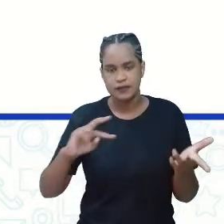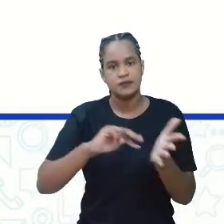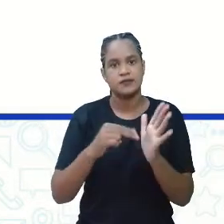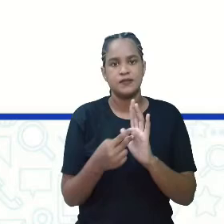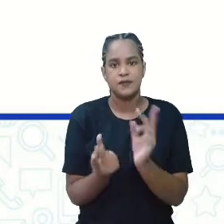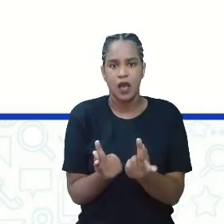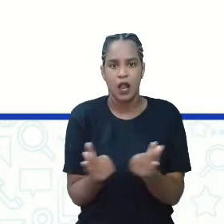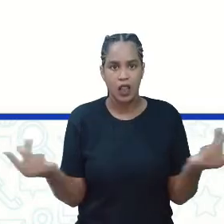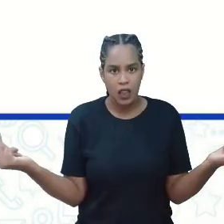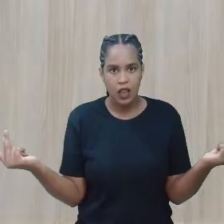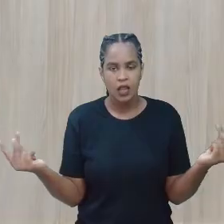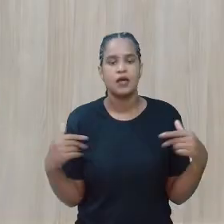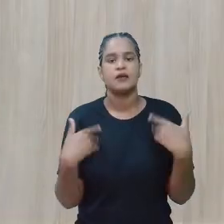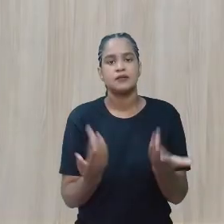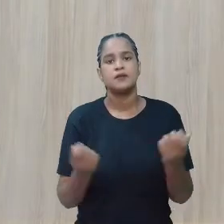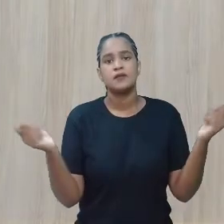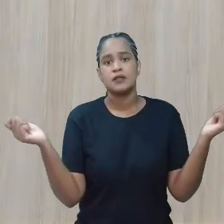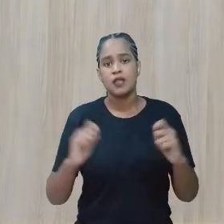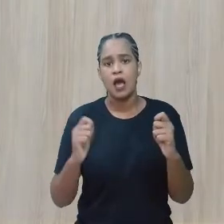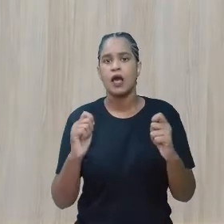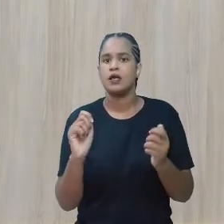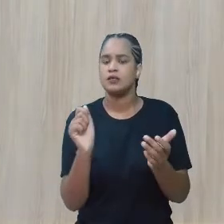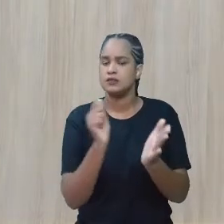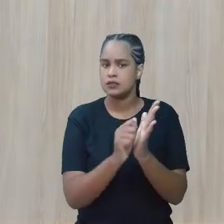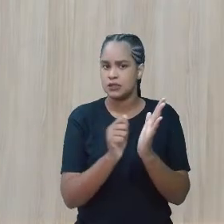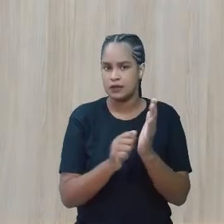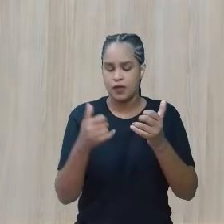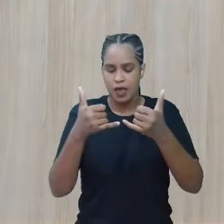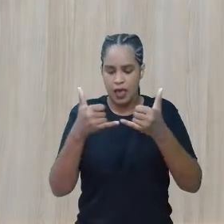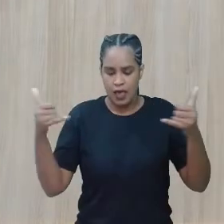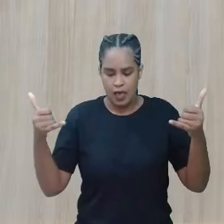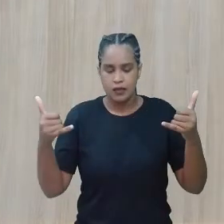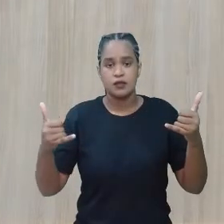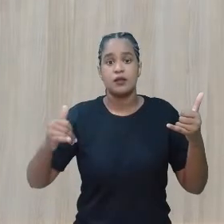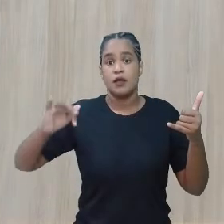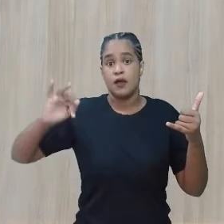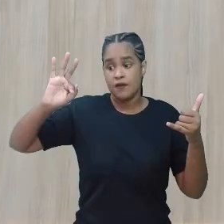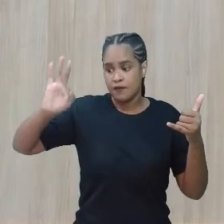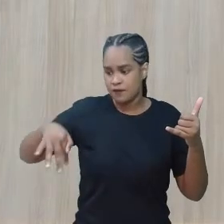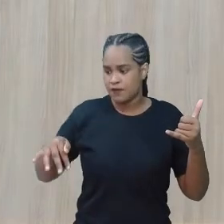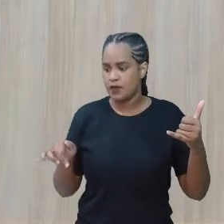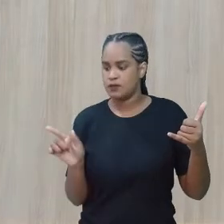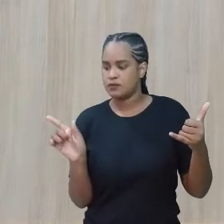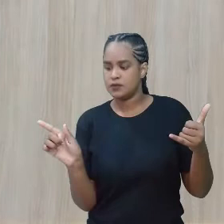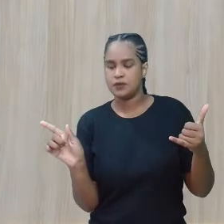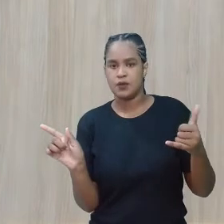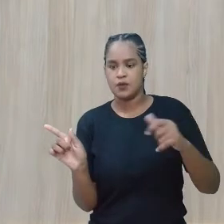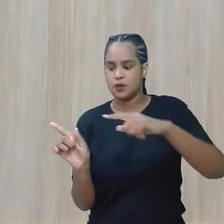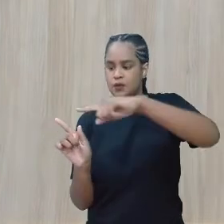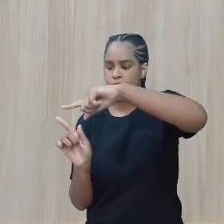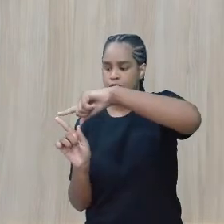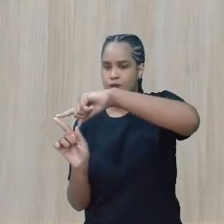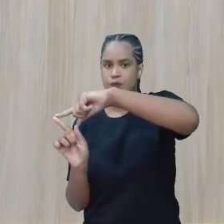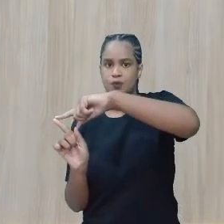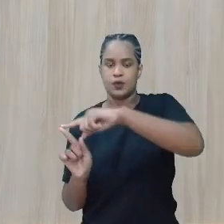lados. Então eu posso escrever uma reta de qualquer forma, tá bom? E aí, sempre lembrando de você